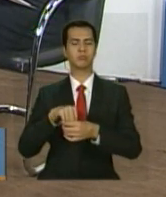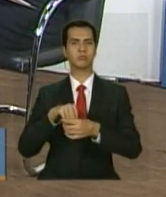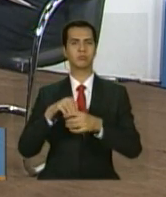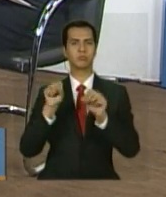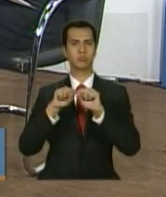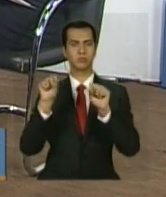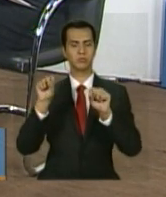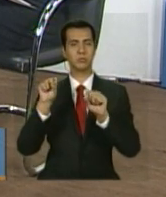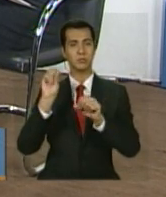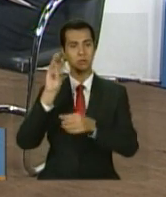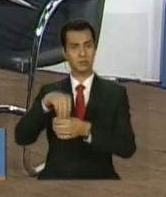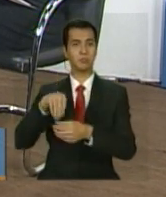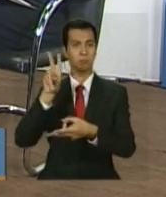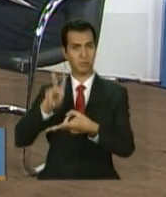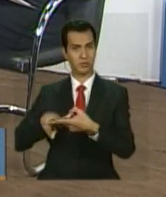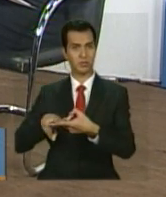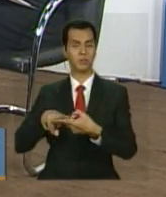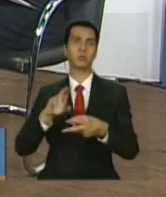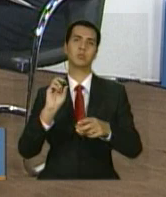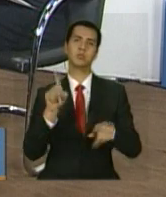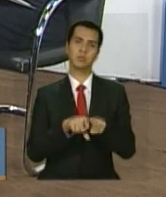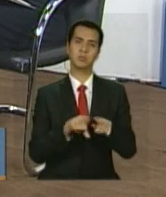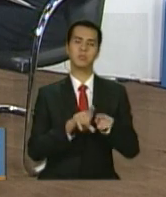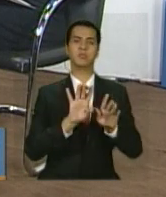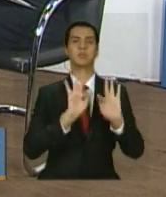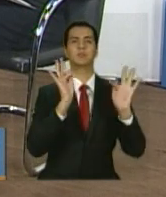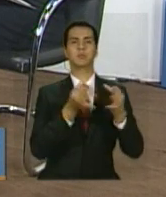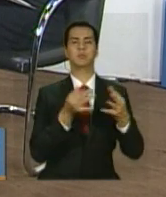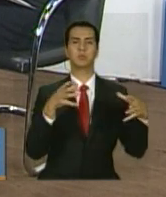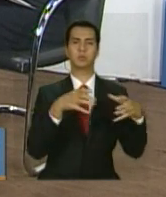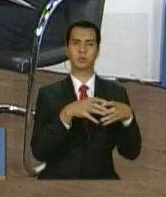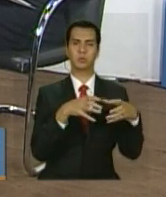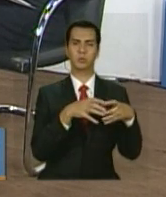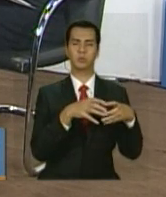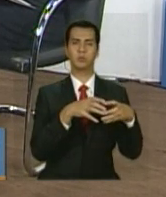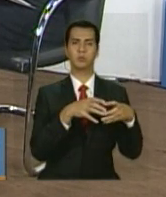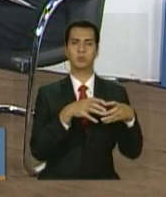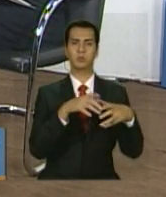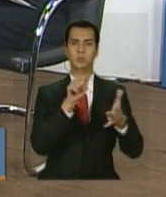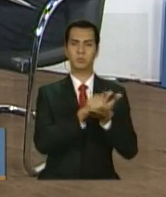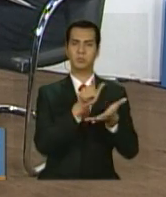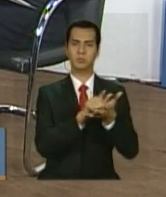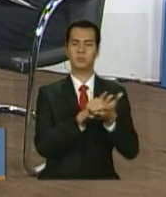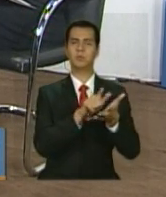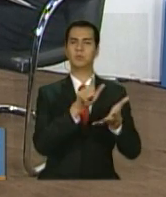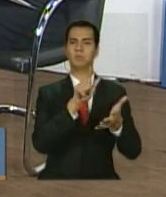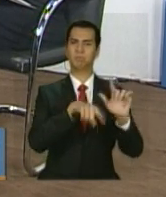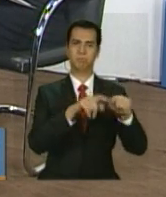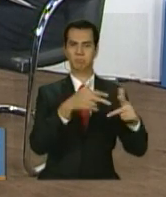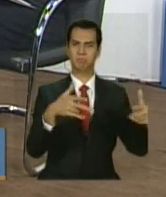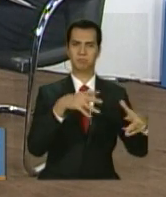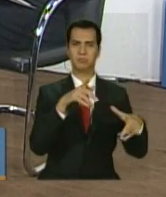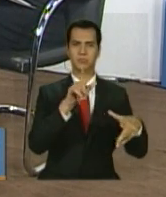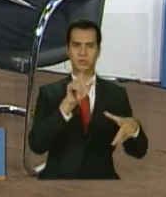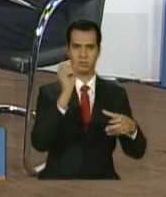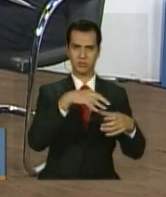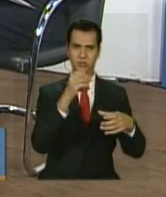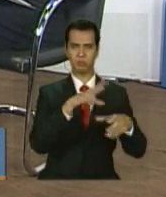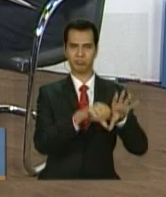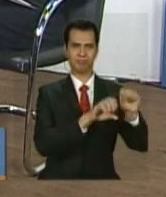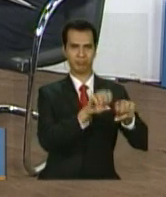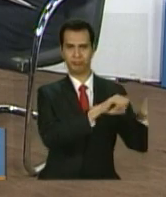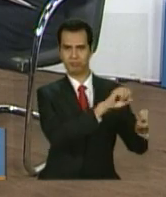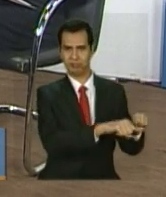sistema carcerário e famílias de catadores de material reciclável. Estamos trabalhando com todos esses grupos, com o objetivo de fazer o cadastro